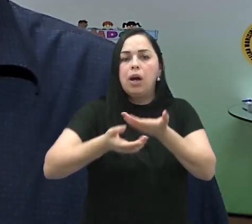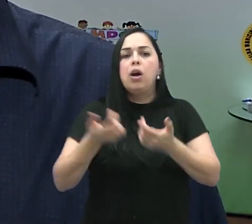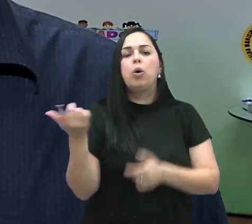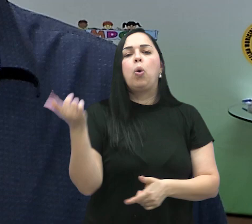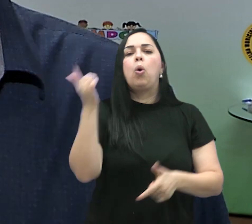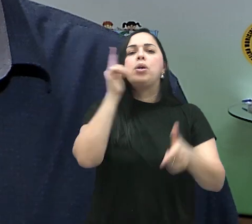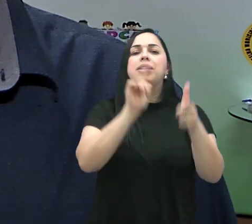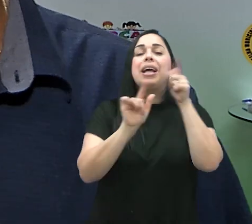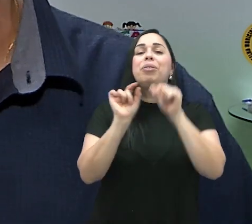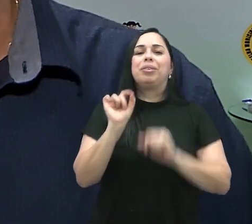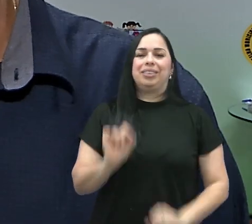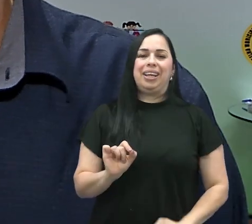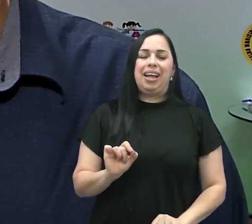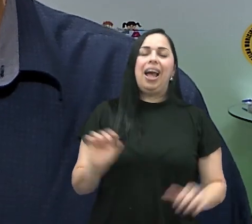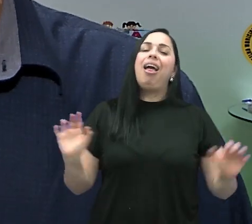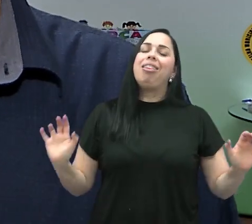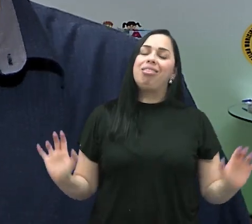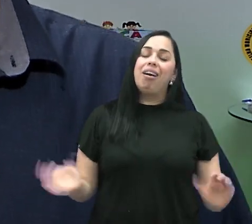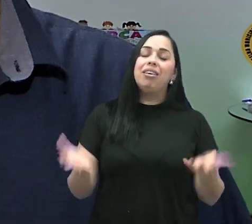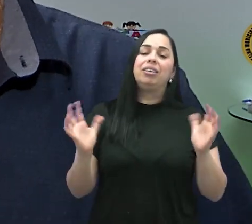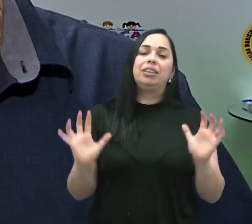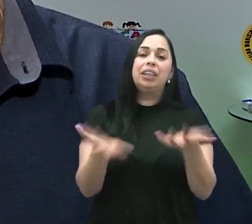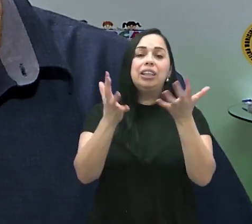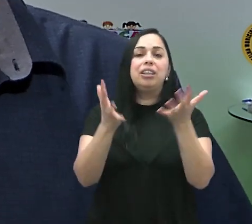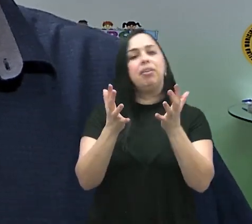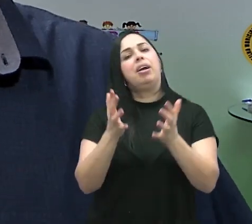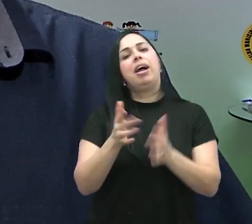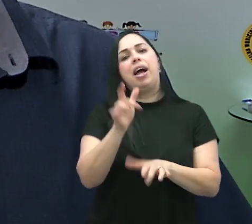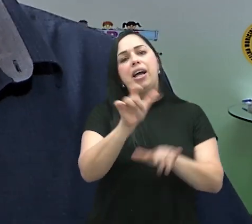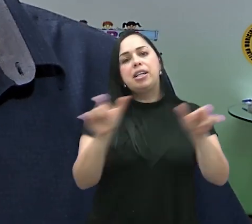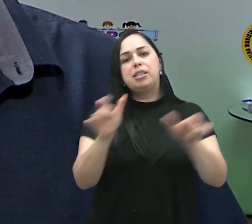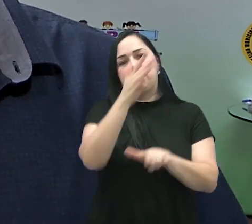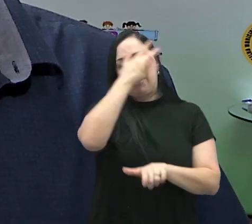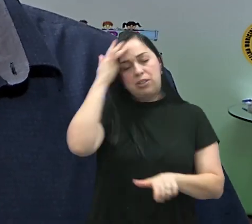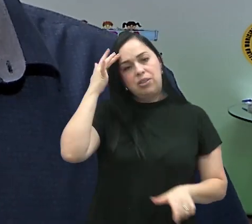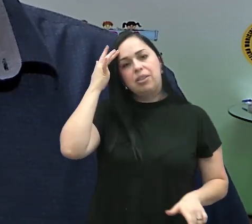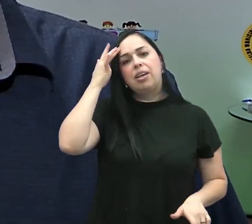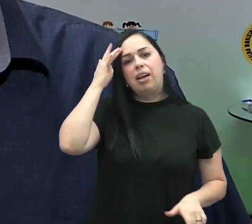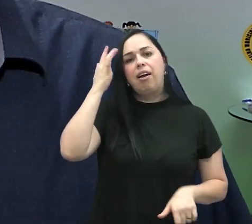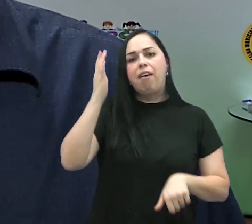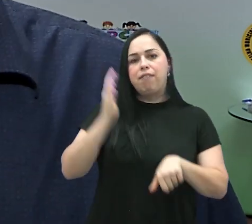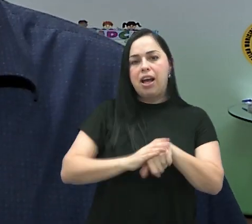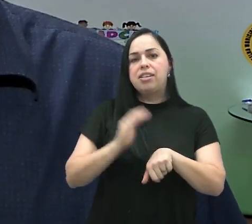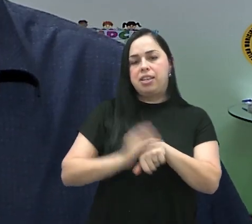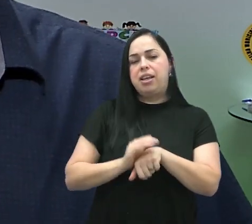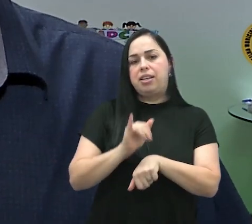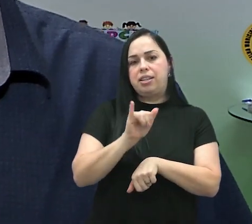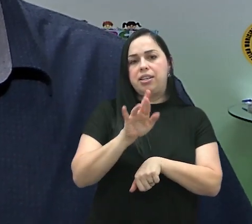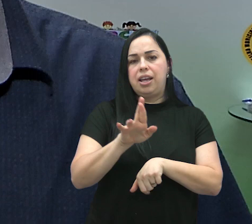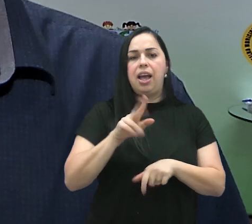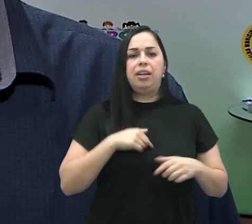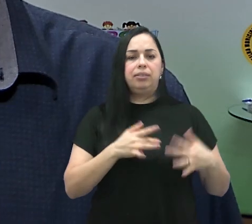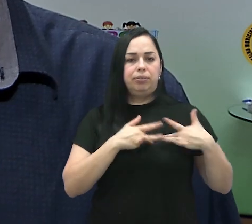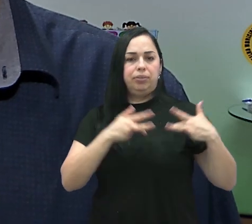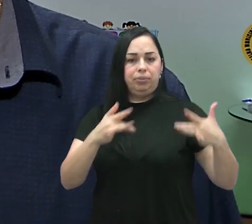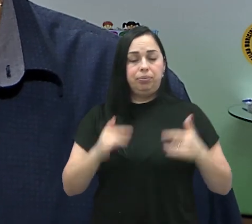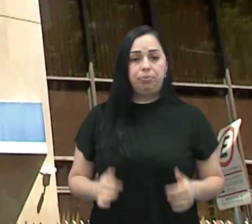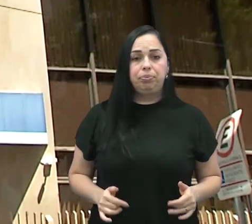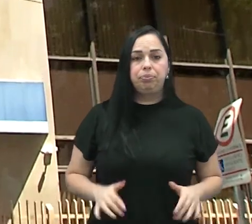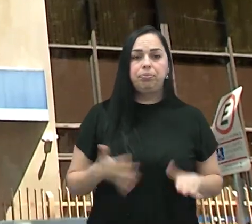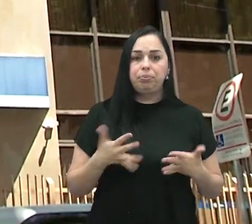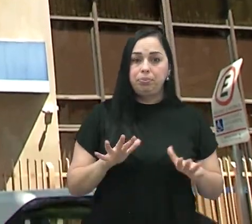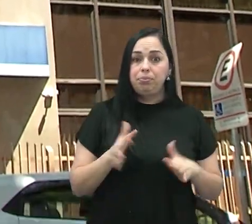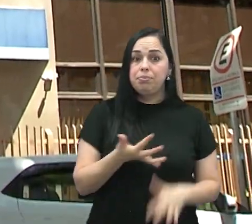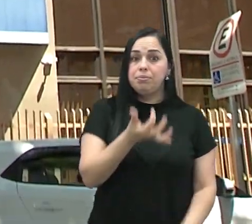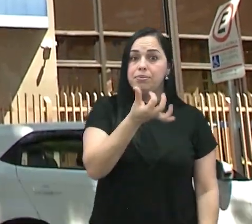desta forma a gente consegue também fomentar e incentivar outras pessoas, mais cidadãos, a realmente fazer essa doação.